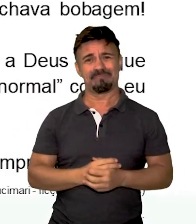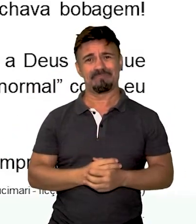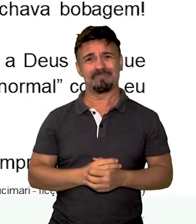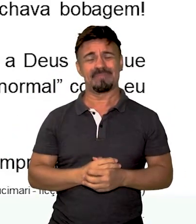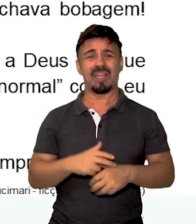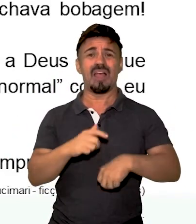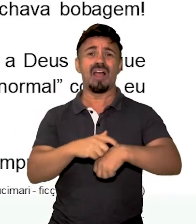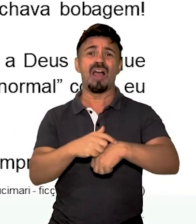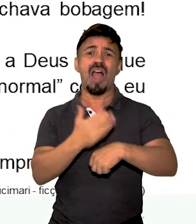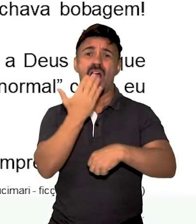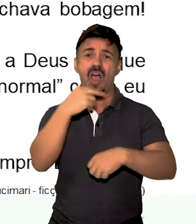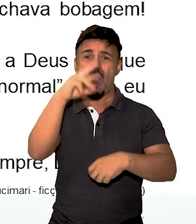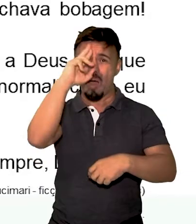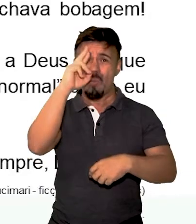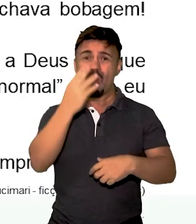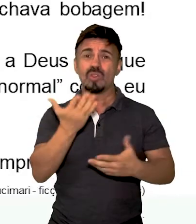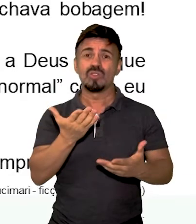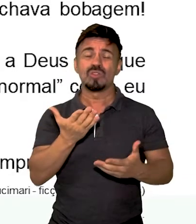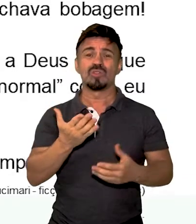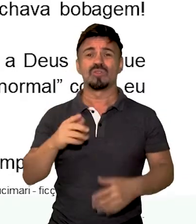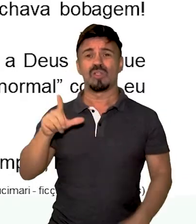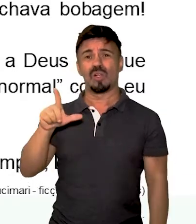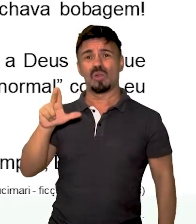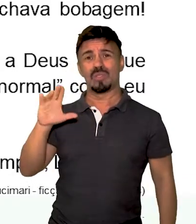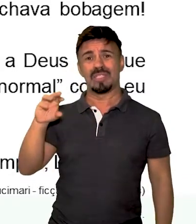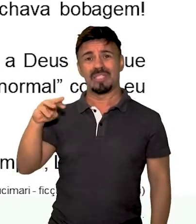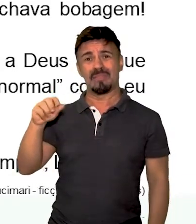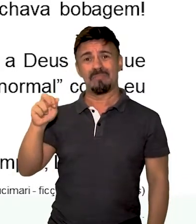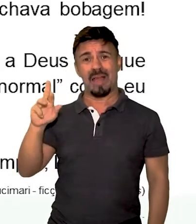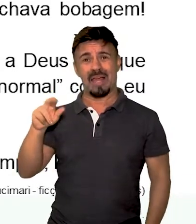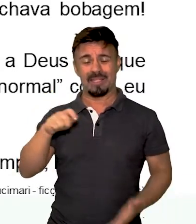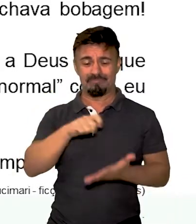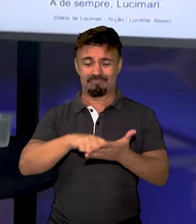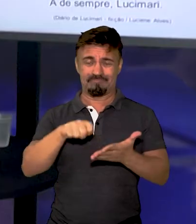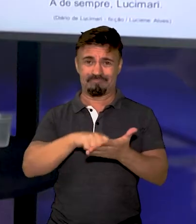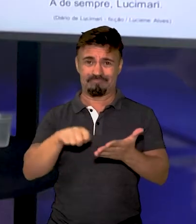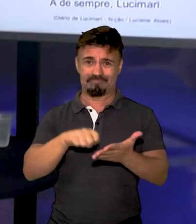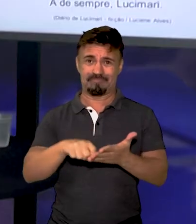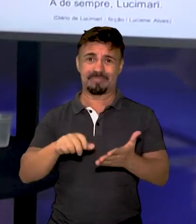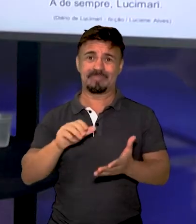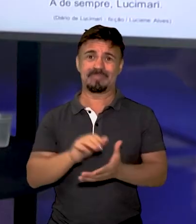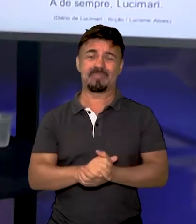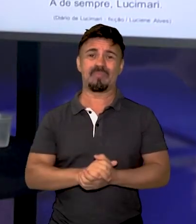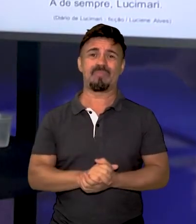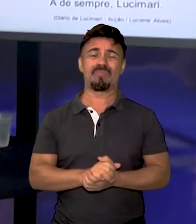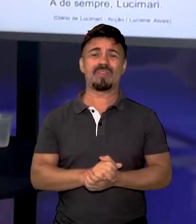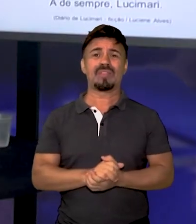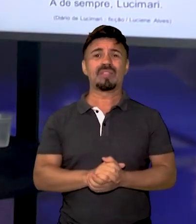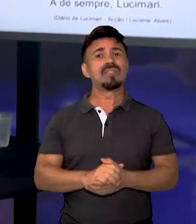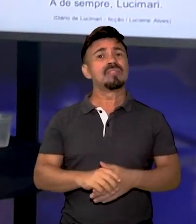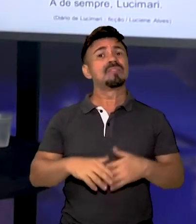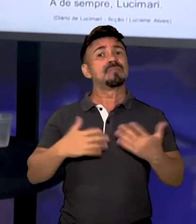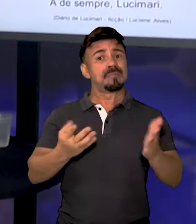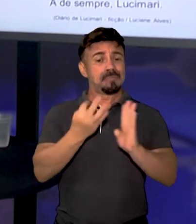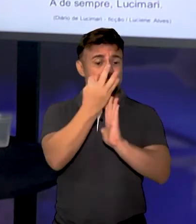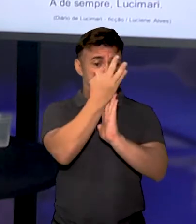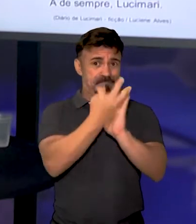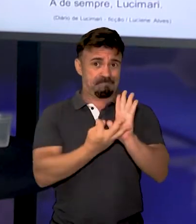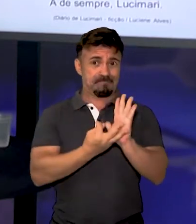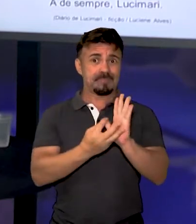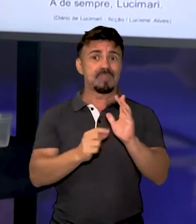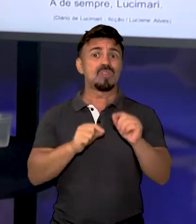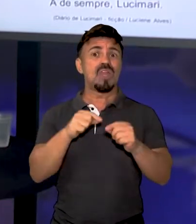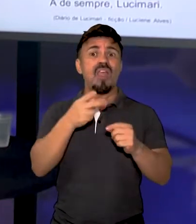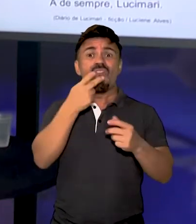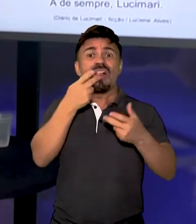do almoço. Arde sempre. Lucimara. Então, nós vamos ver justamente esse texto